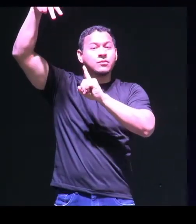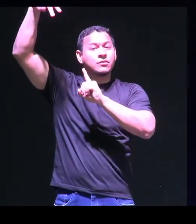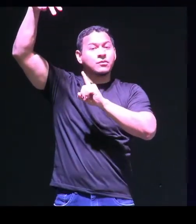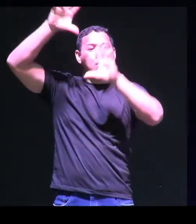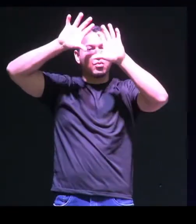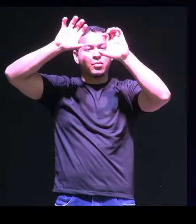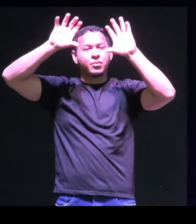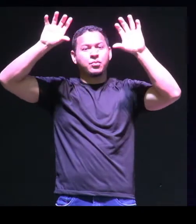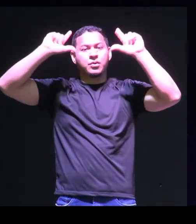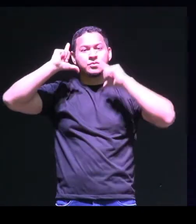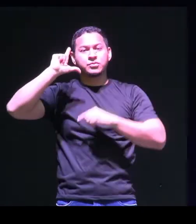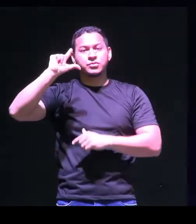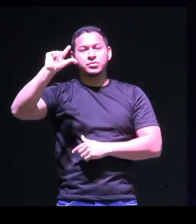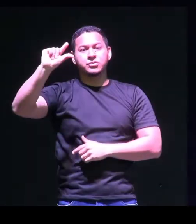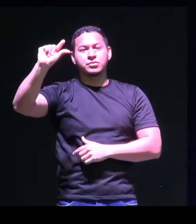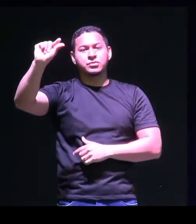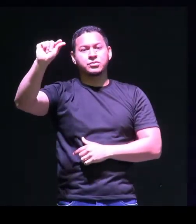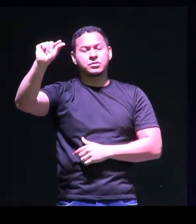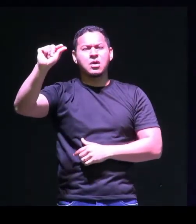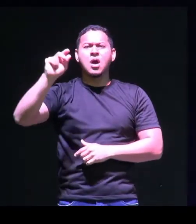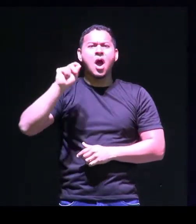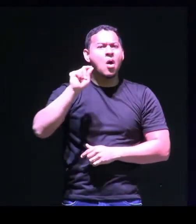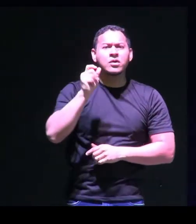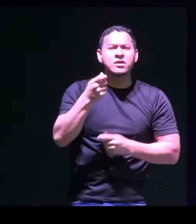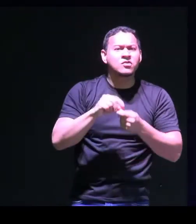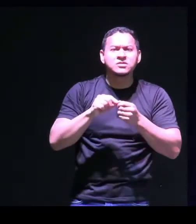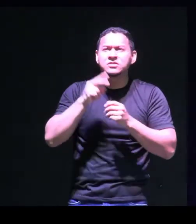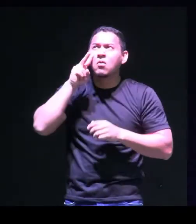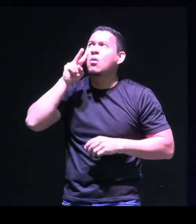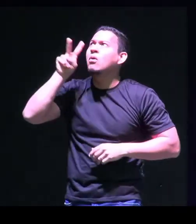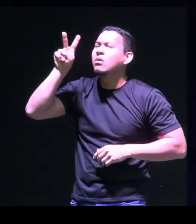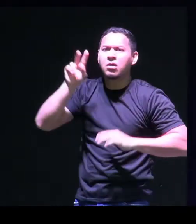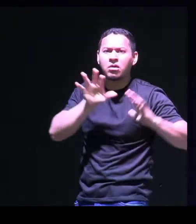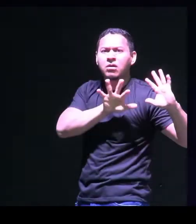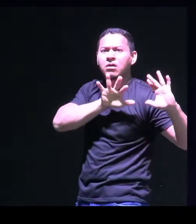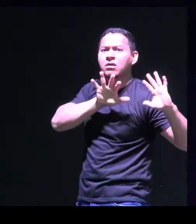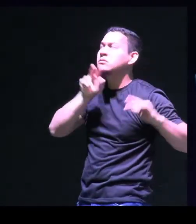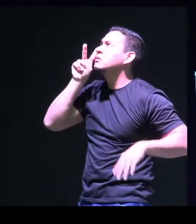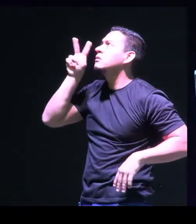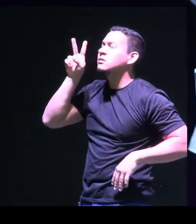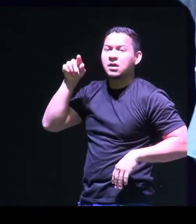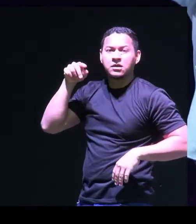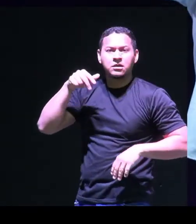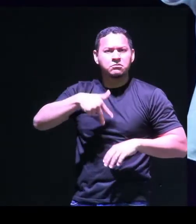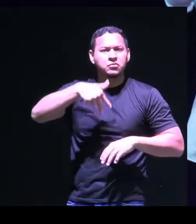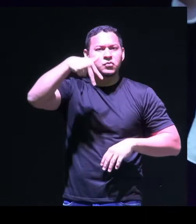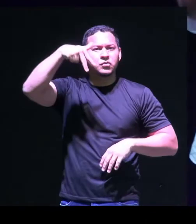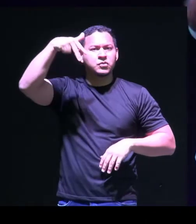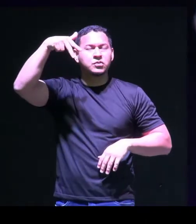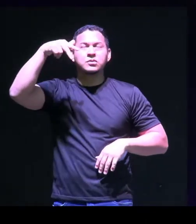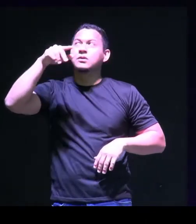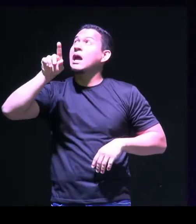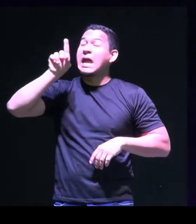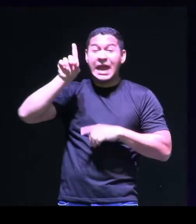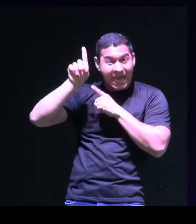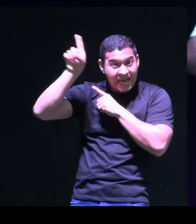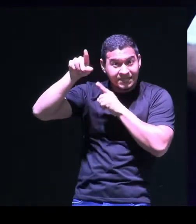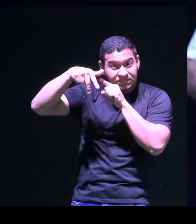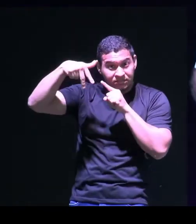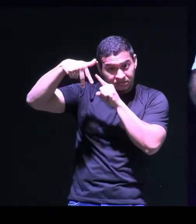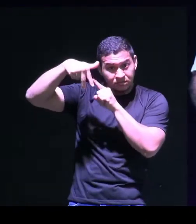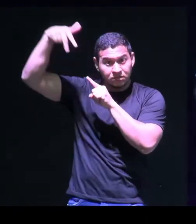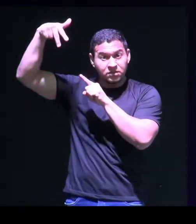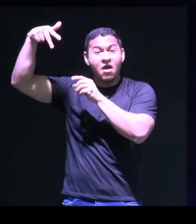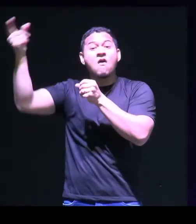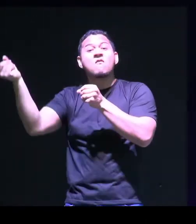nuvens. E 2 anjos apareceram dizendo, o que vocês estão fazendo olhando para cima? Esse Jesus que acabou de subir aí, voltará do mesmo modo como